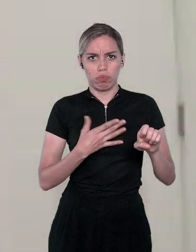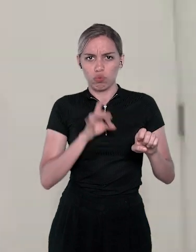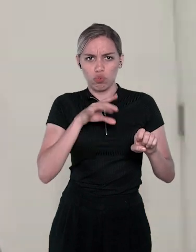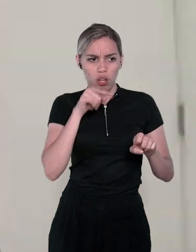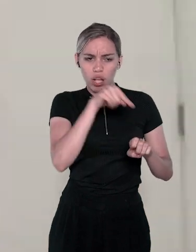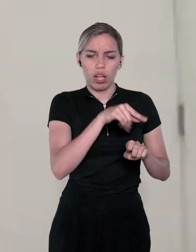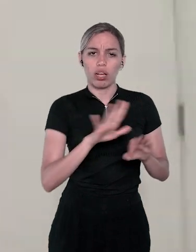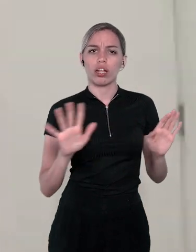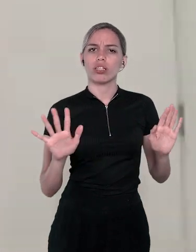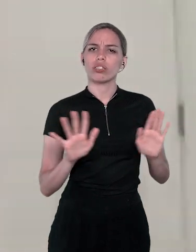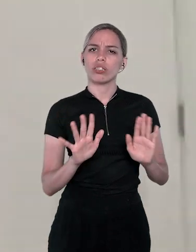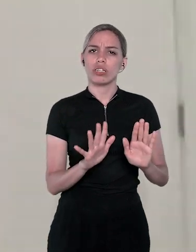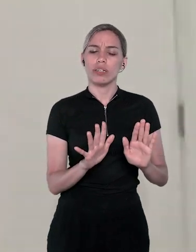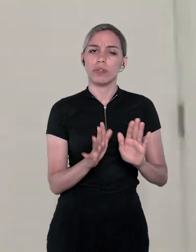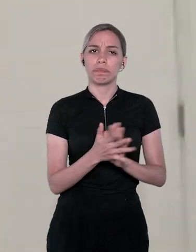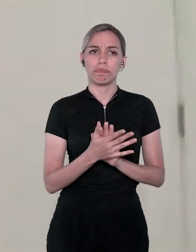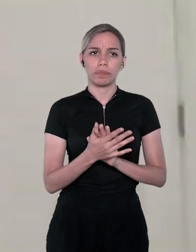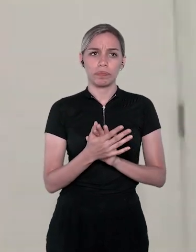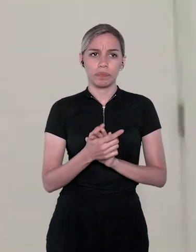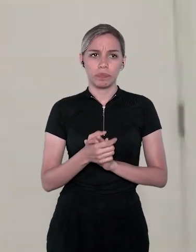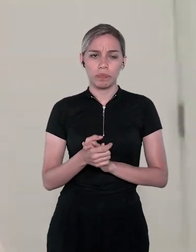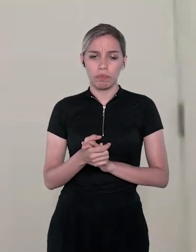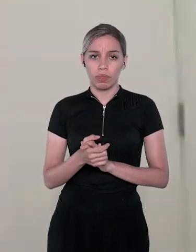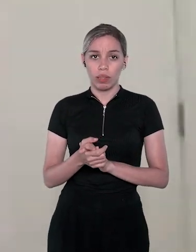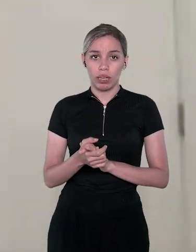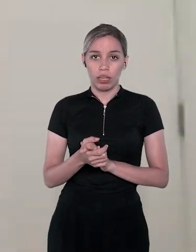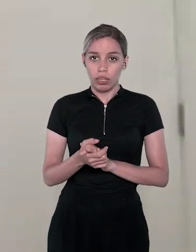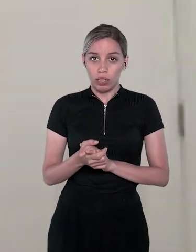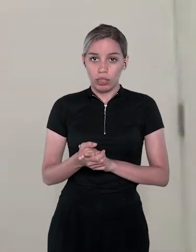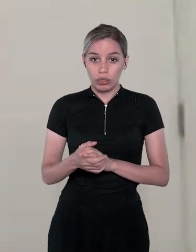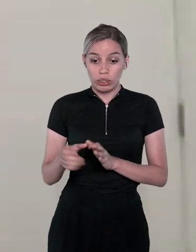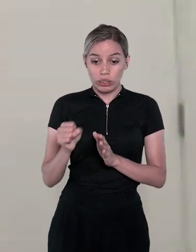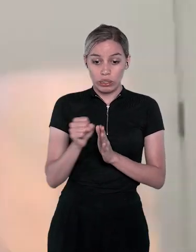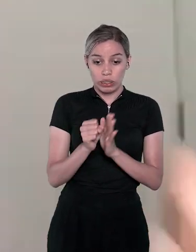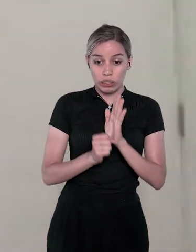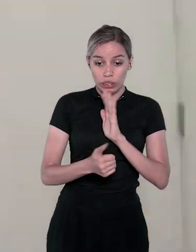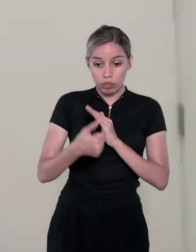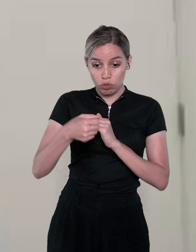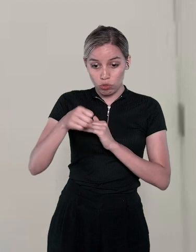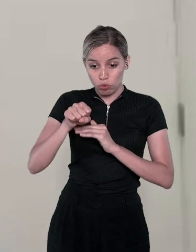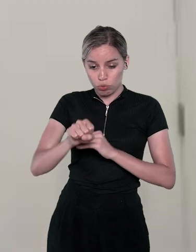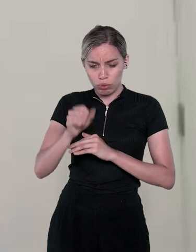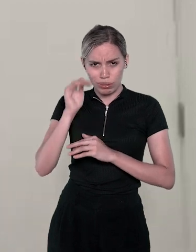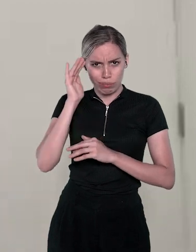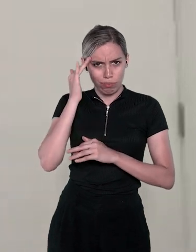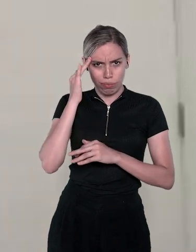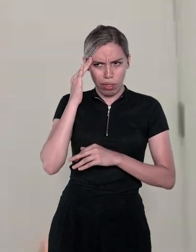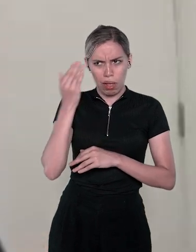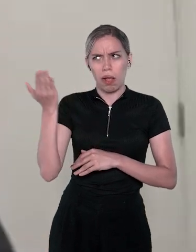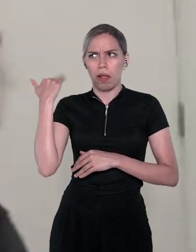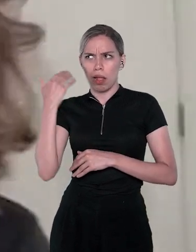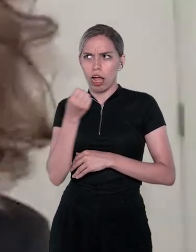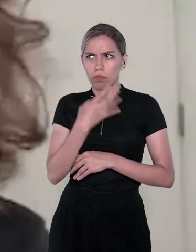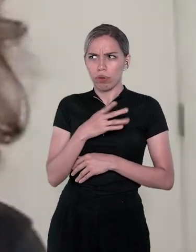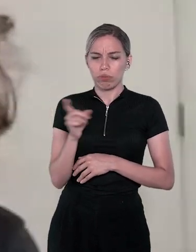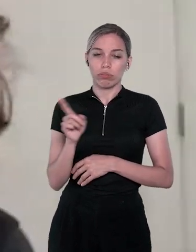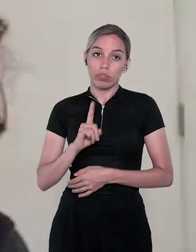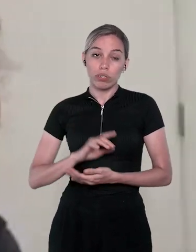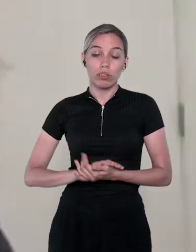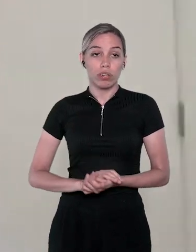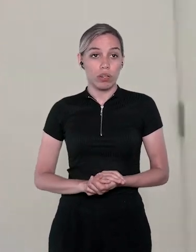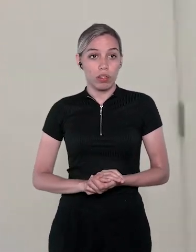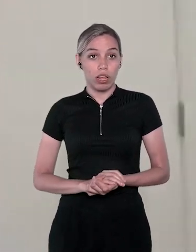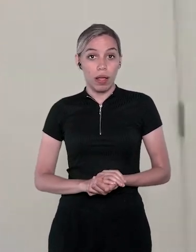resquício do século XVIII, a luz, esse é o equívoco. Então, assim, a gente já tem